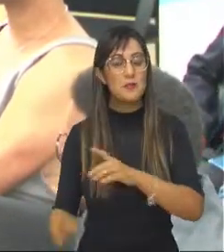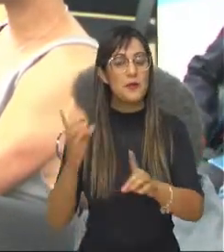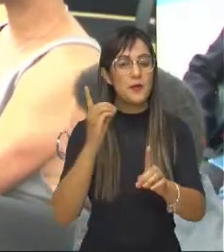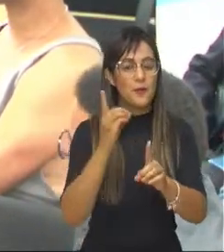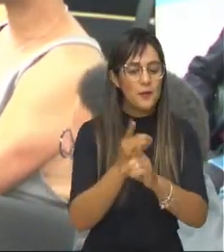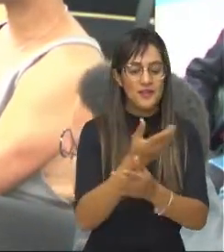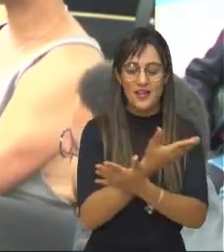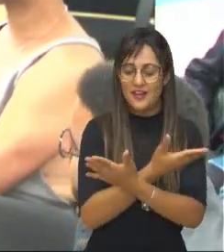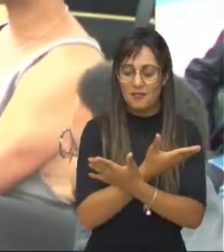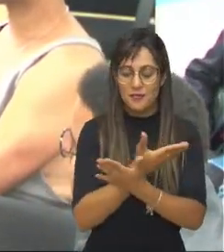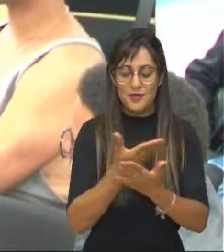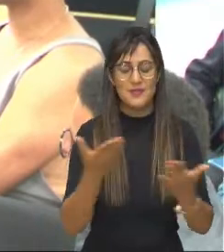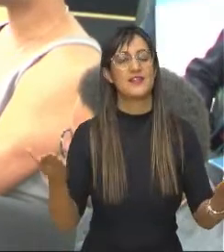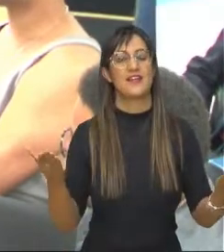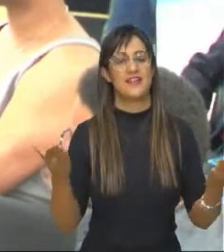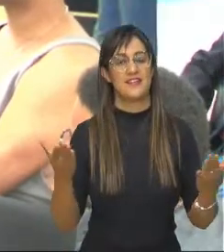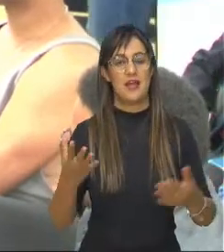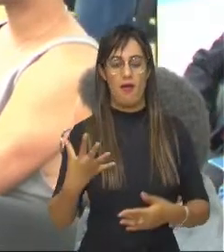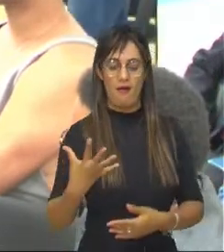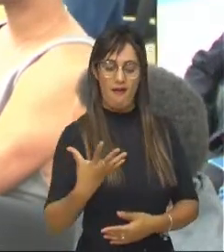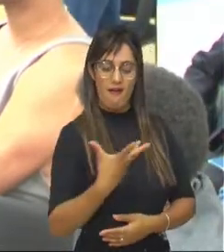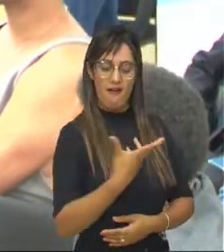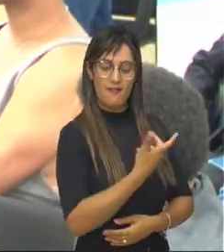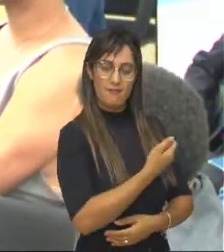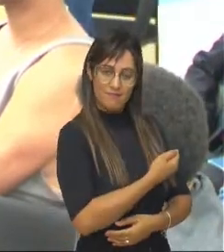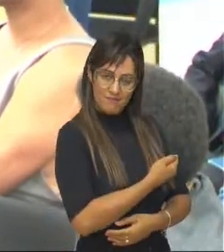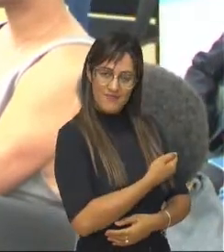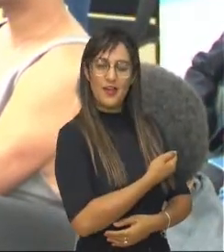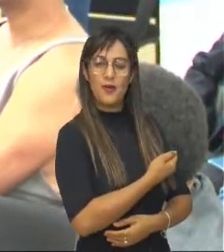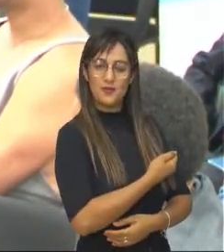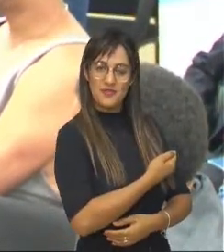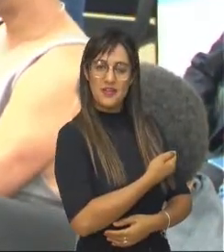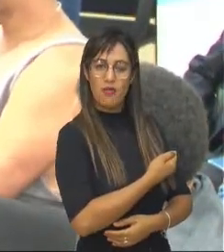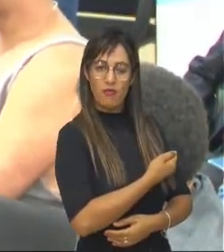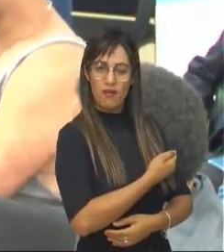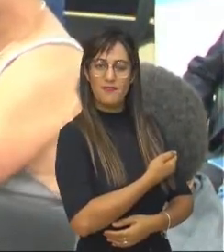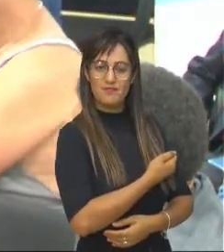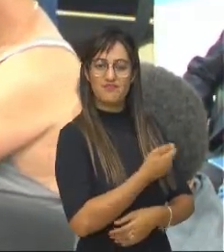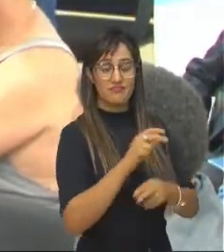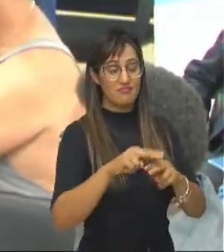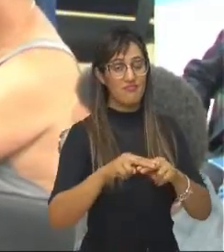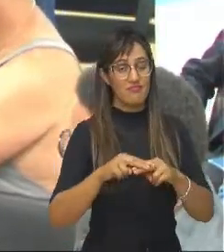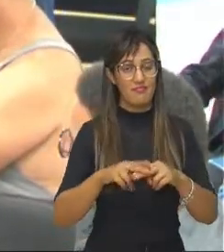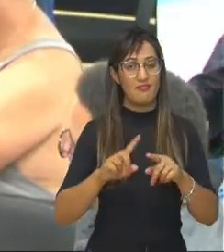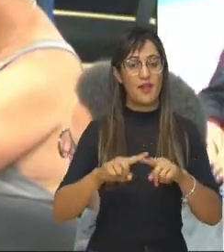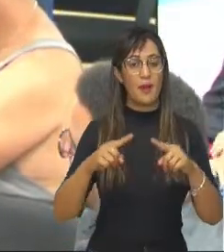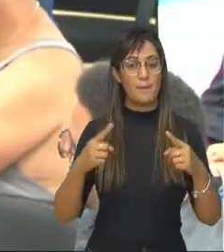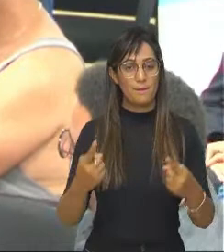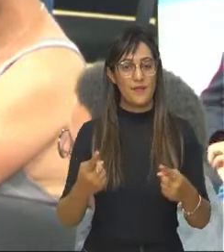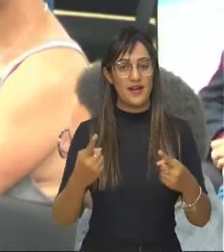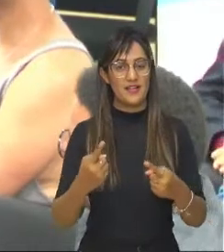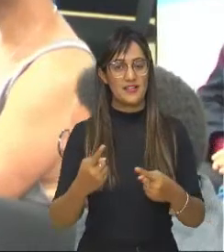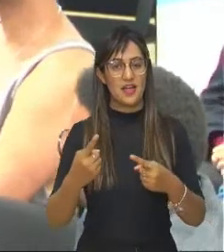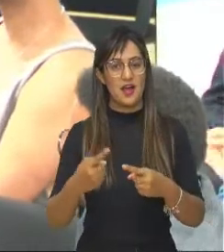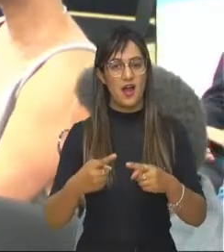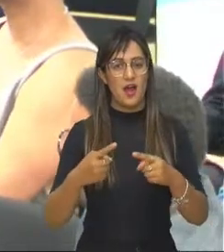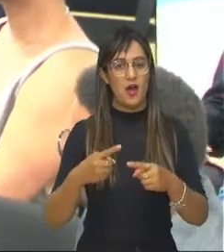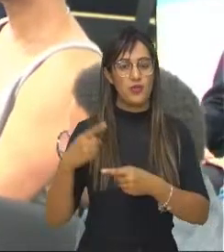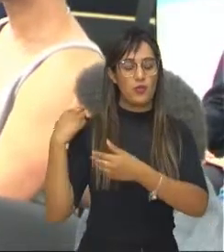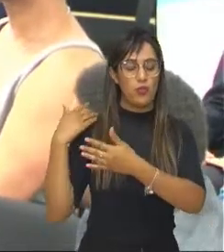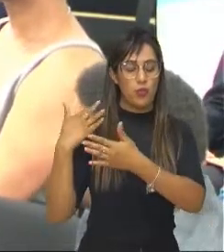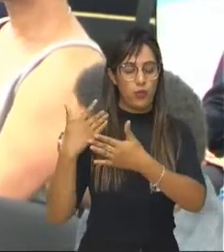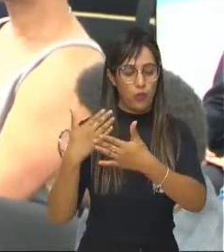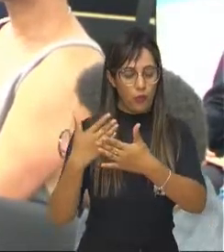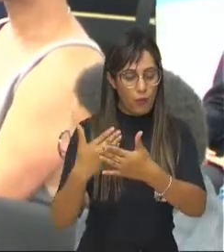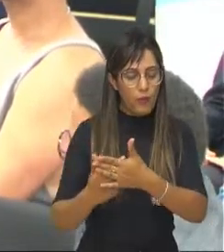está na nossa mão também poder salvar os nossos. Não salvar, porque nós somos salvadores, não por isso, mas... A gente tem aí o repertório para cuidar de muitos dos nossos,